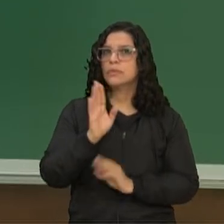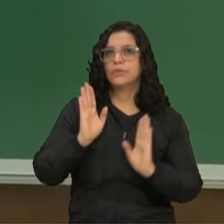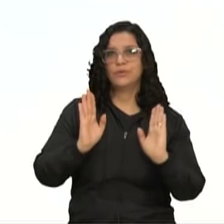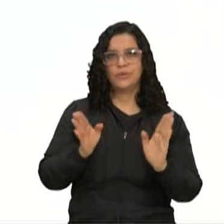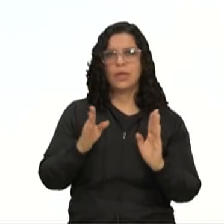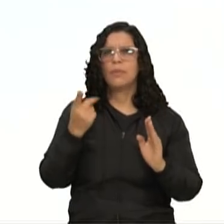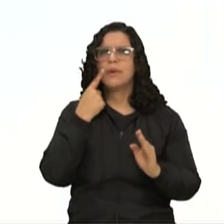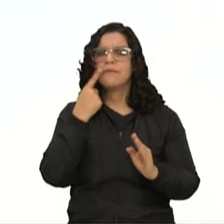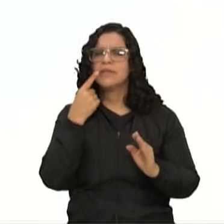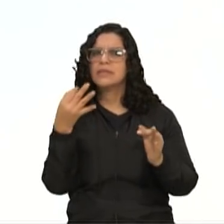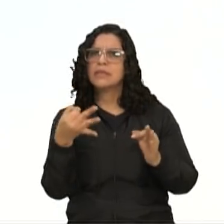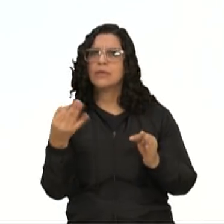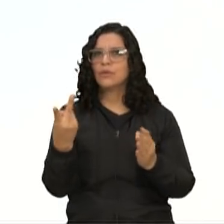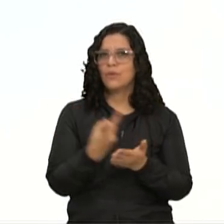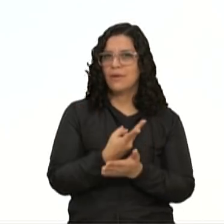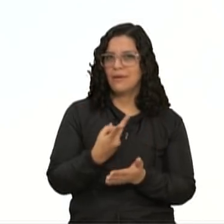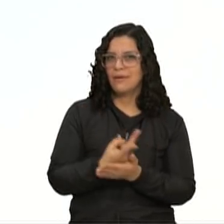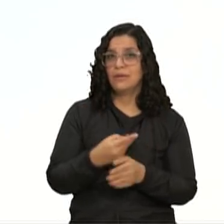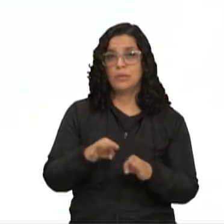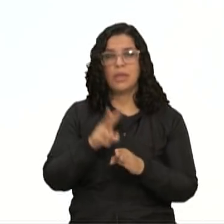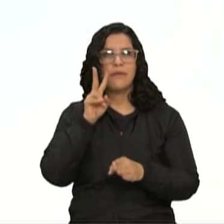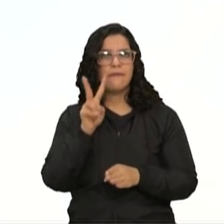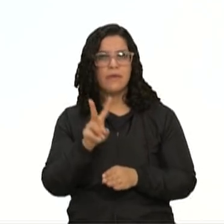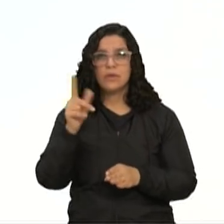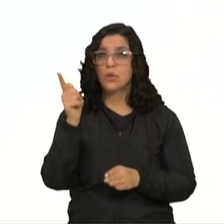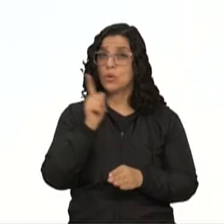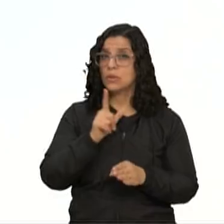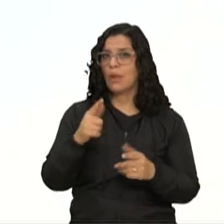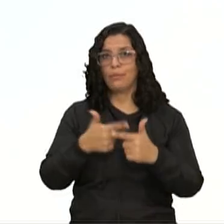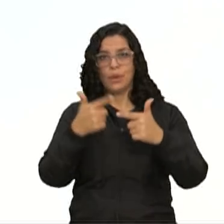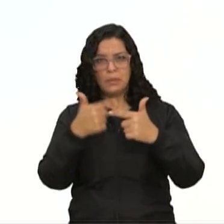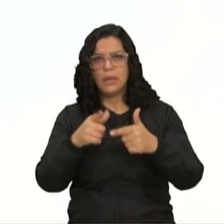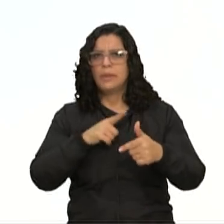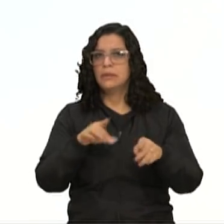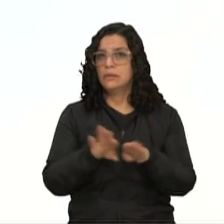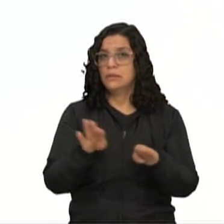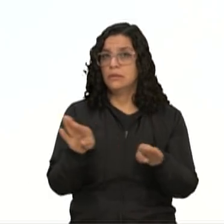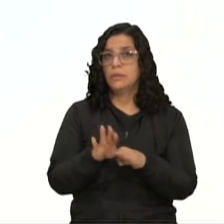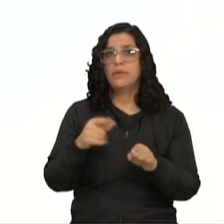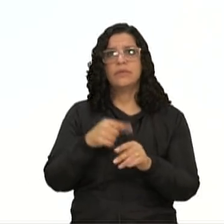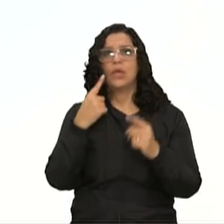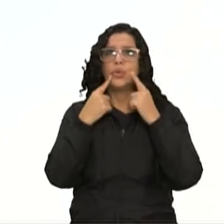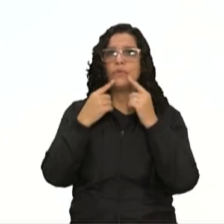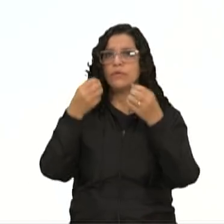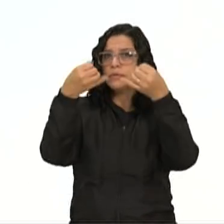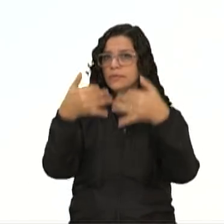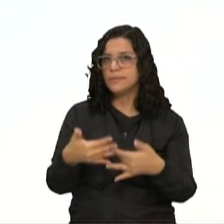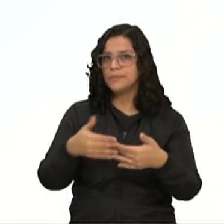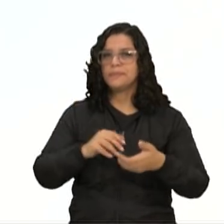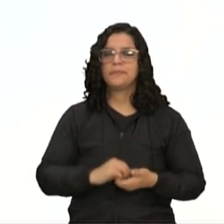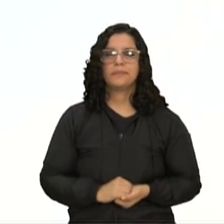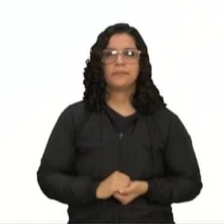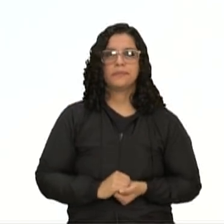volta para conferir o resultado e ver se ocorreu algum problema e sanar qualquer dúvida.